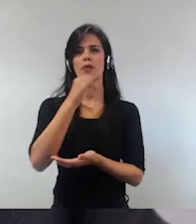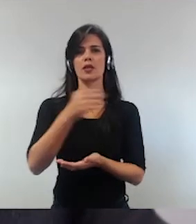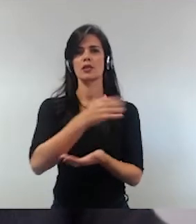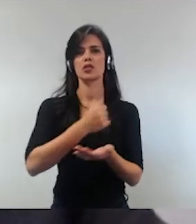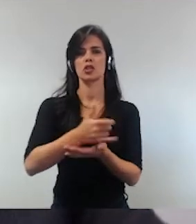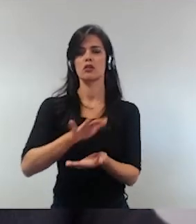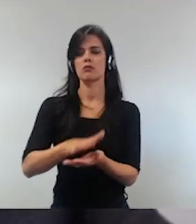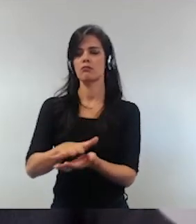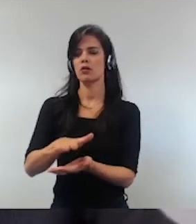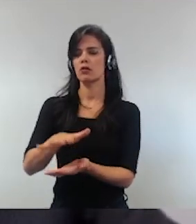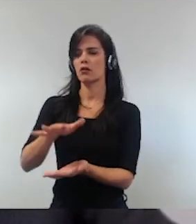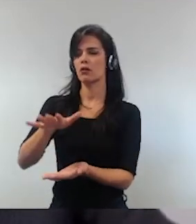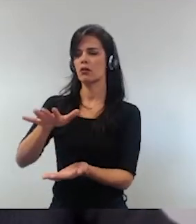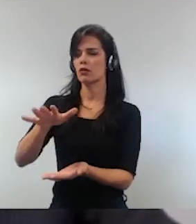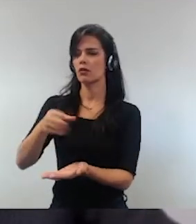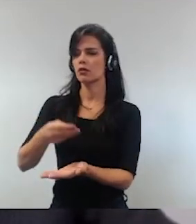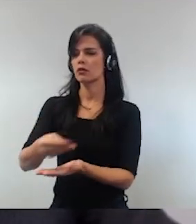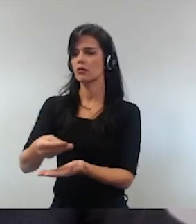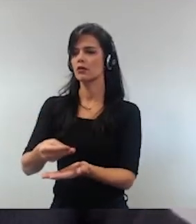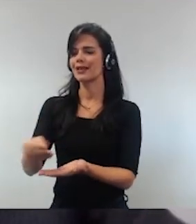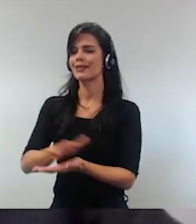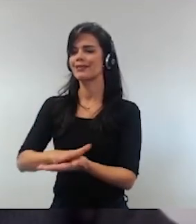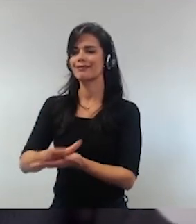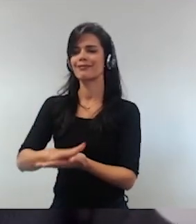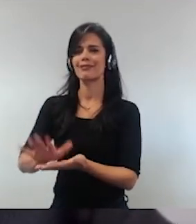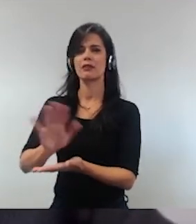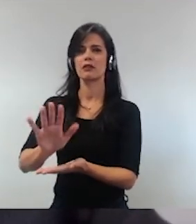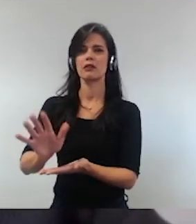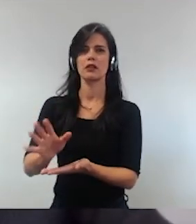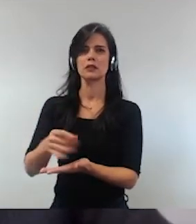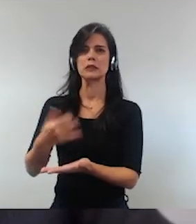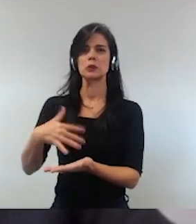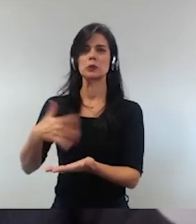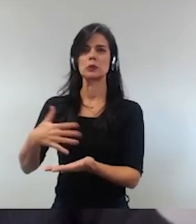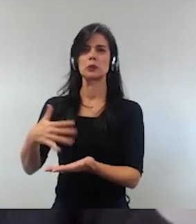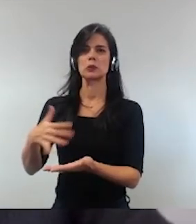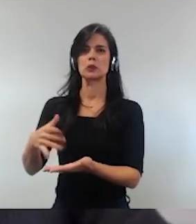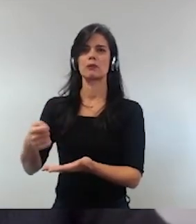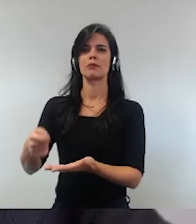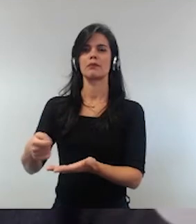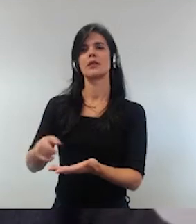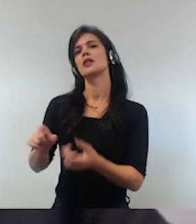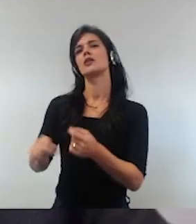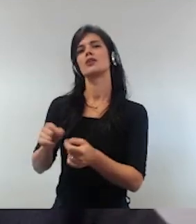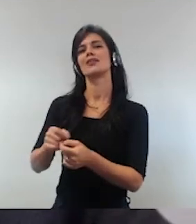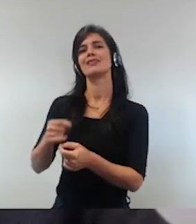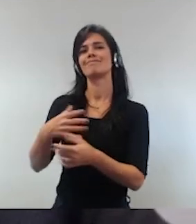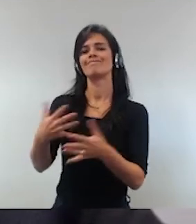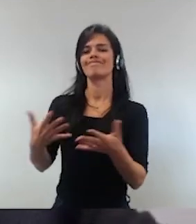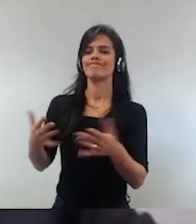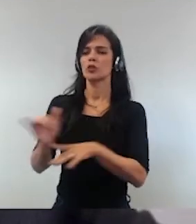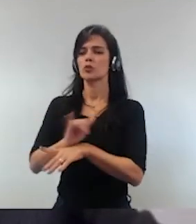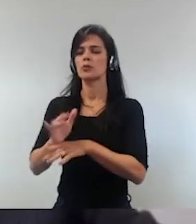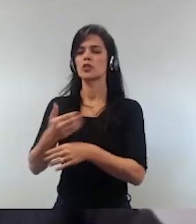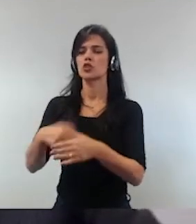é tão fácil isso. Ele não ganha nem para comprar nem para vender energia, a não ser que ele seja imprudente. Ele compra energia muito cara, compra